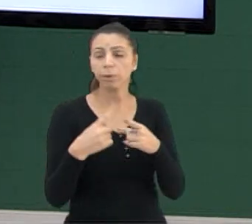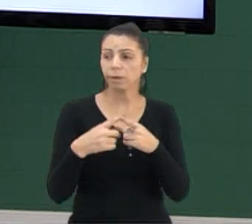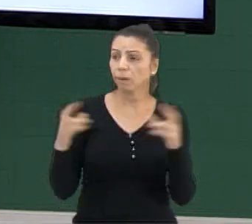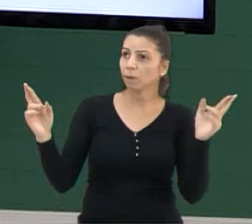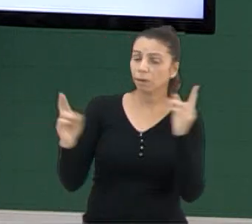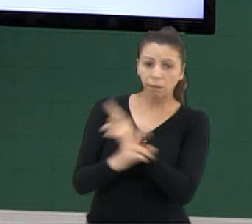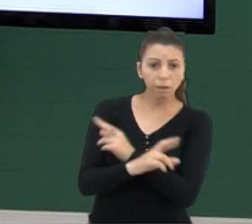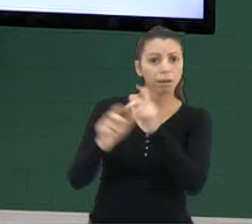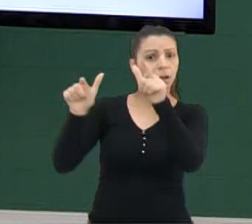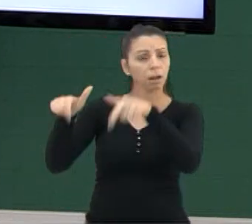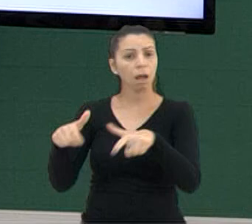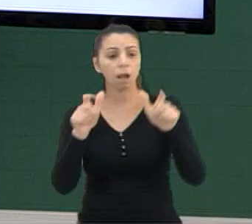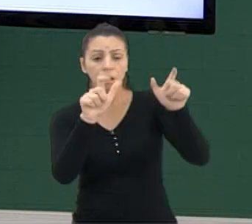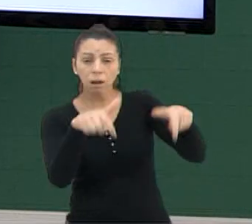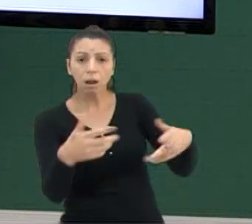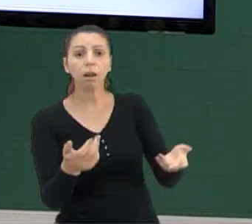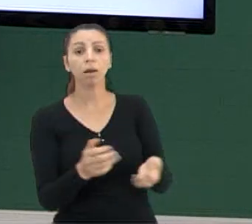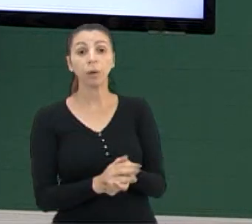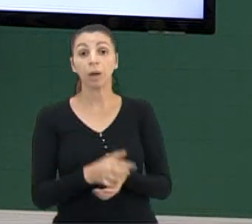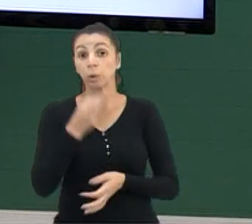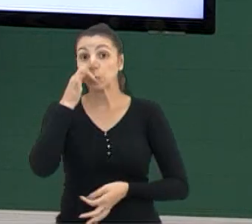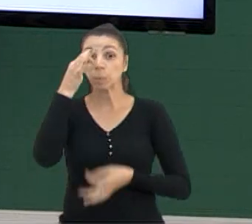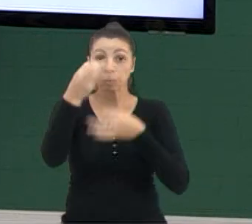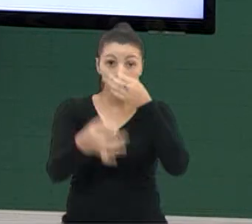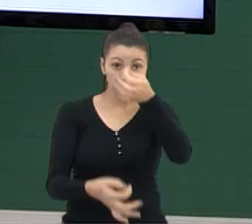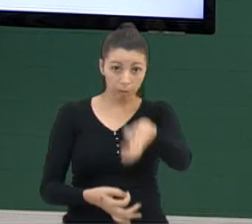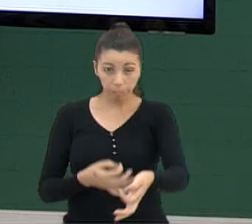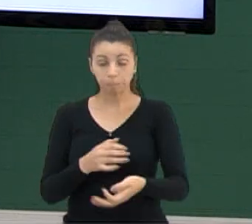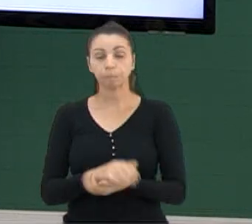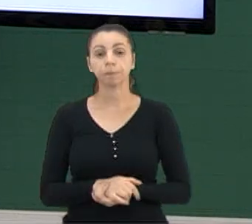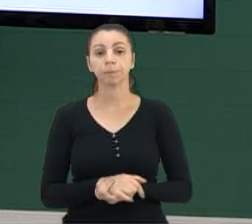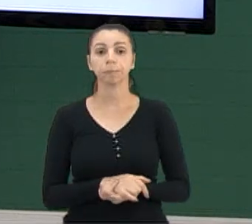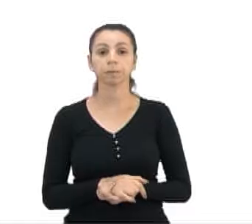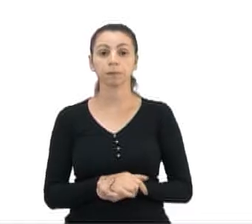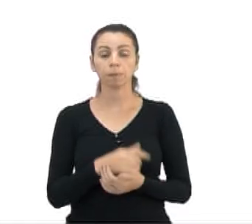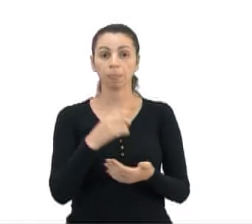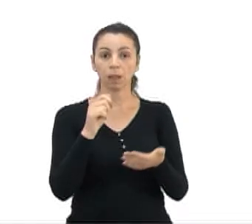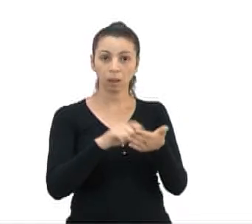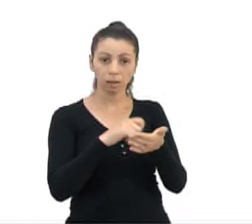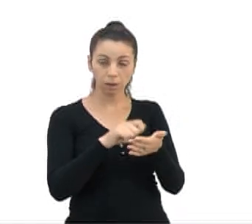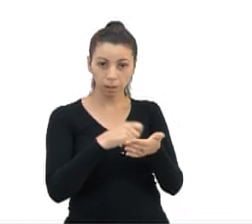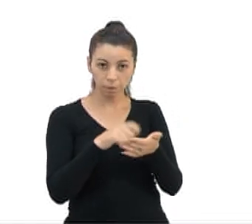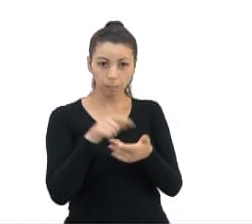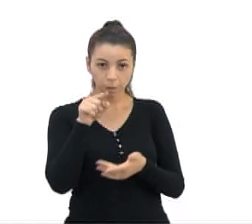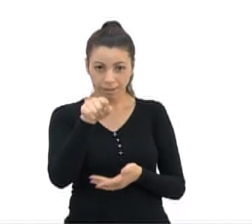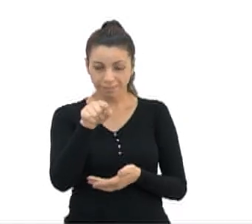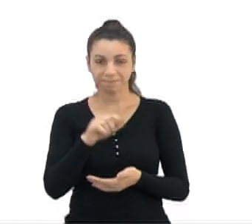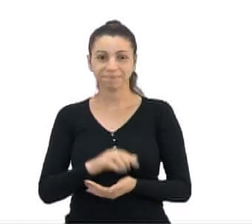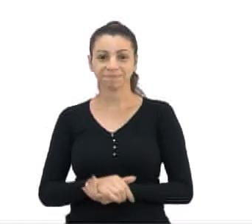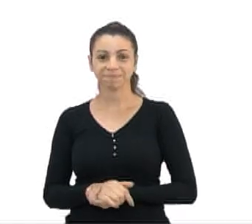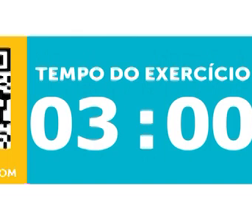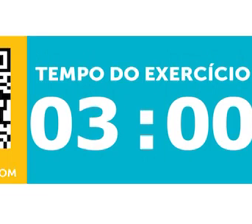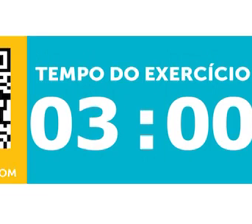tal lugar. Ok? Eu quero sugestões, certo? Escrevam aí então.